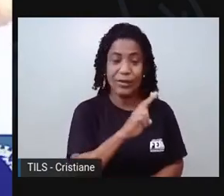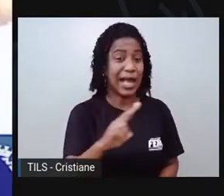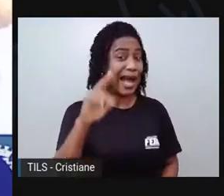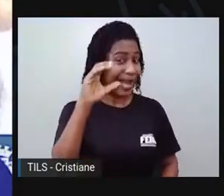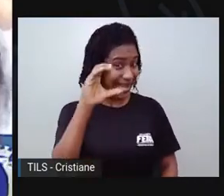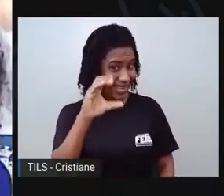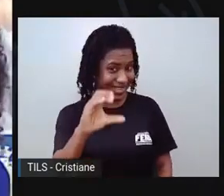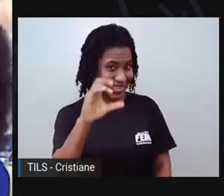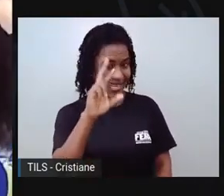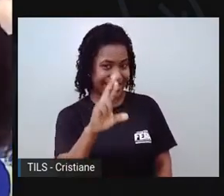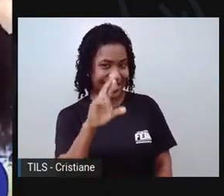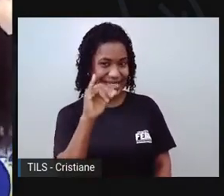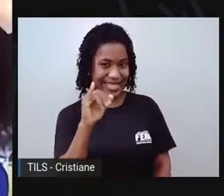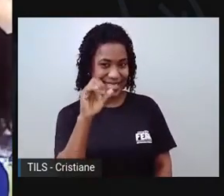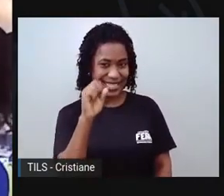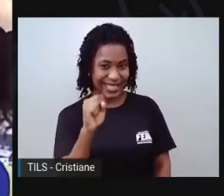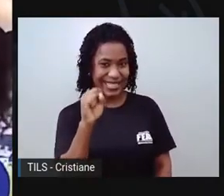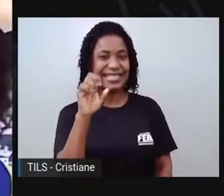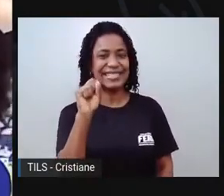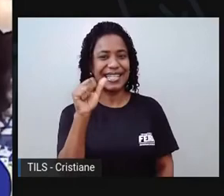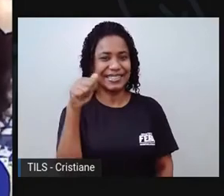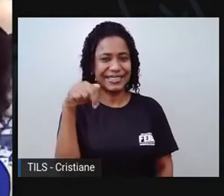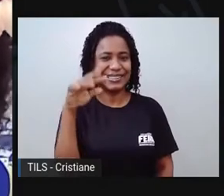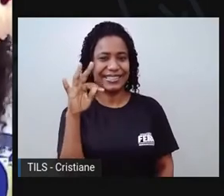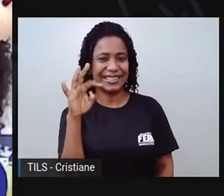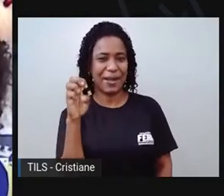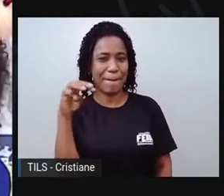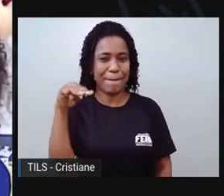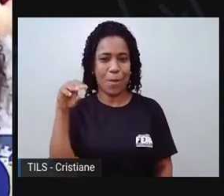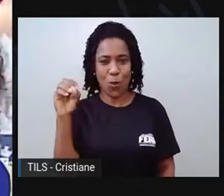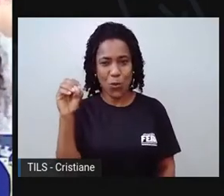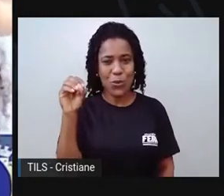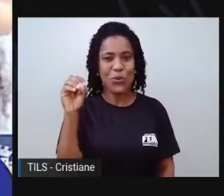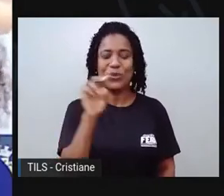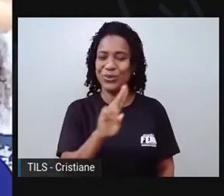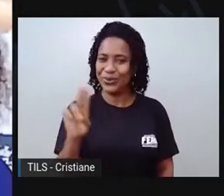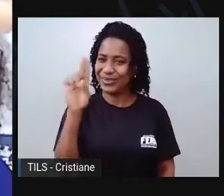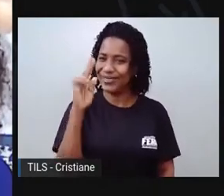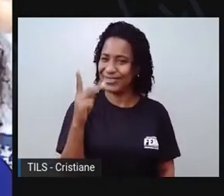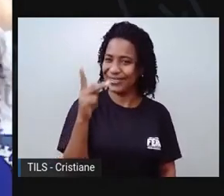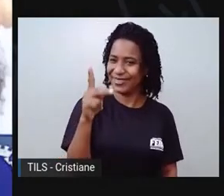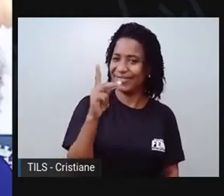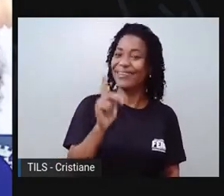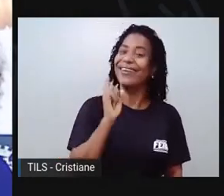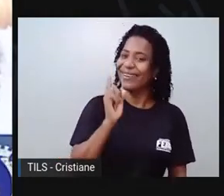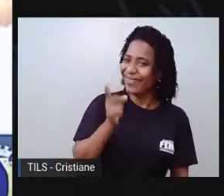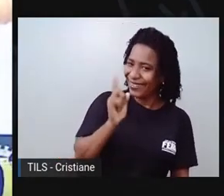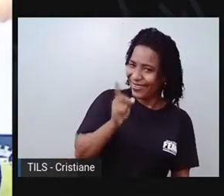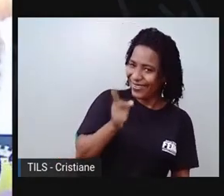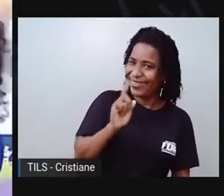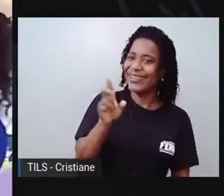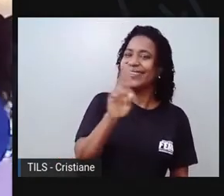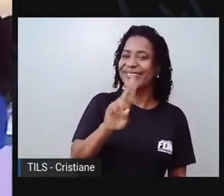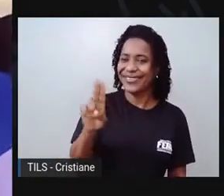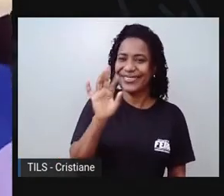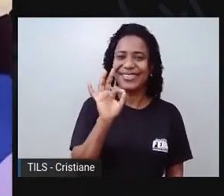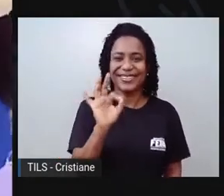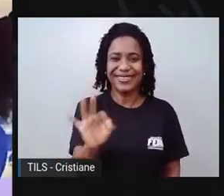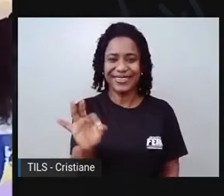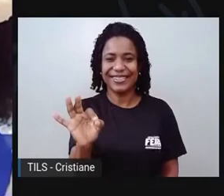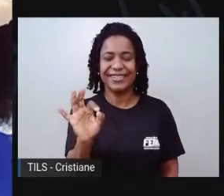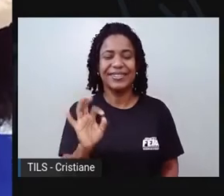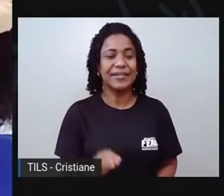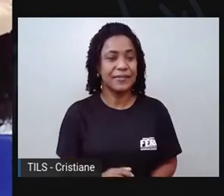Crisântemos. Se eu não me engano, Crisântemos. Ah, Procy, você acertou! Linda!